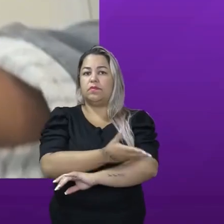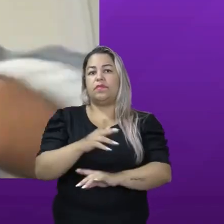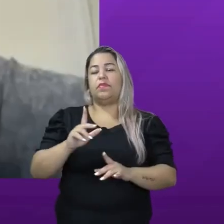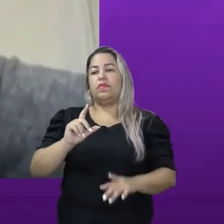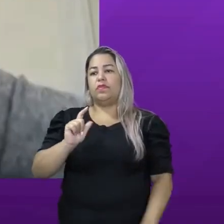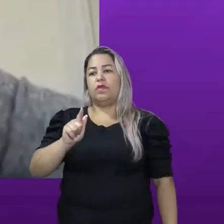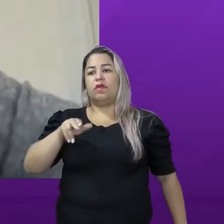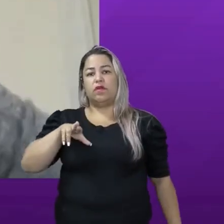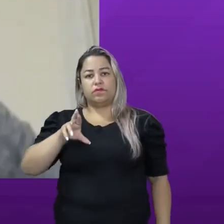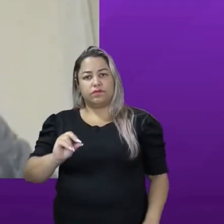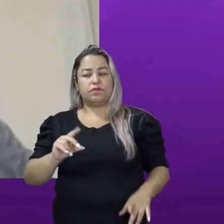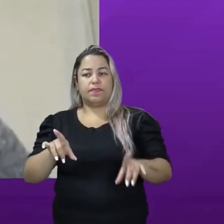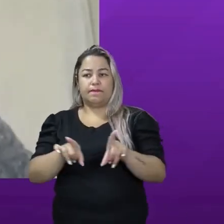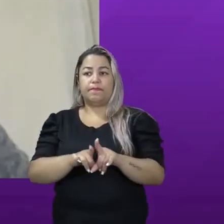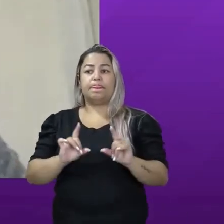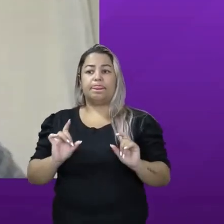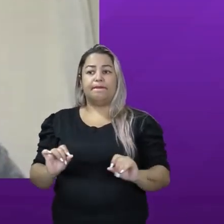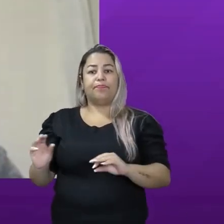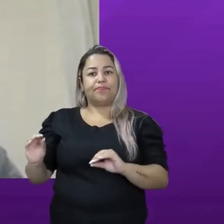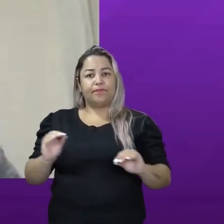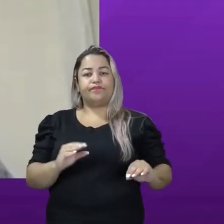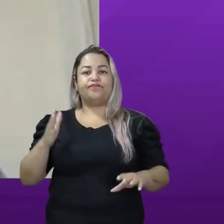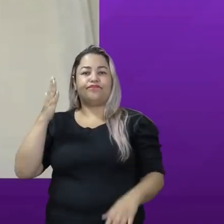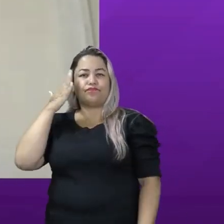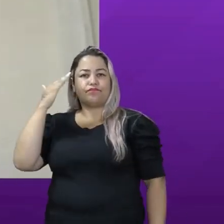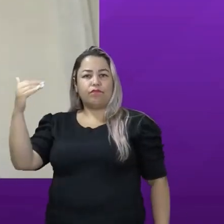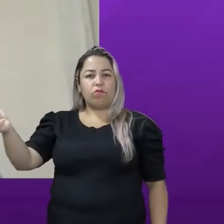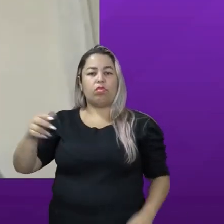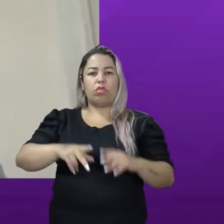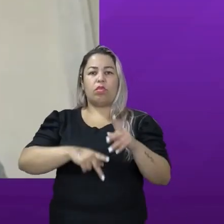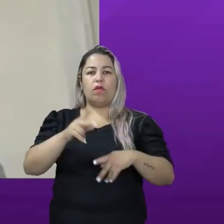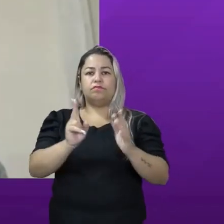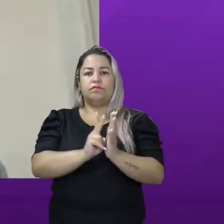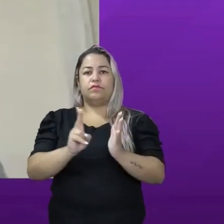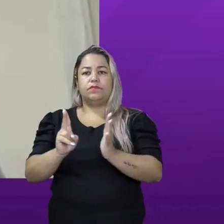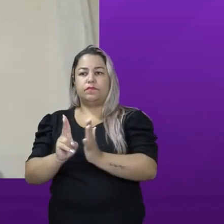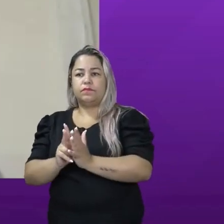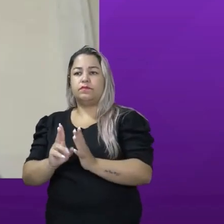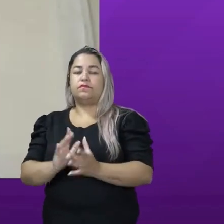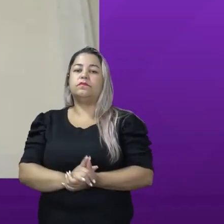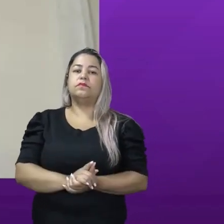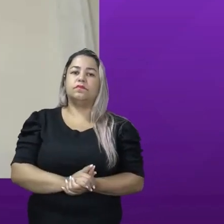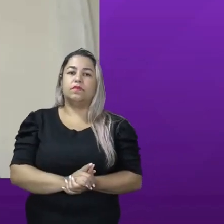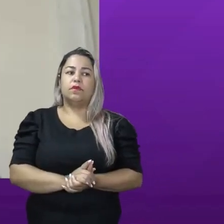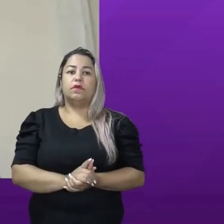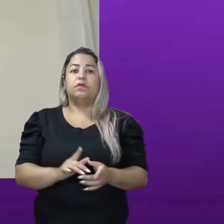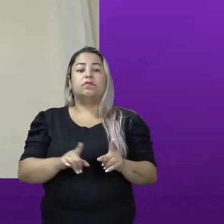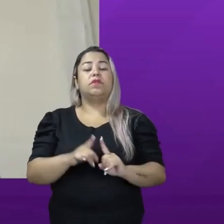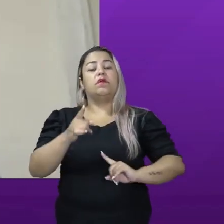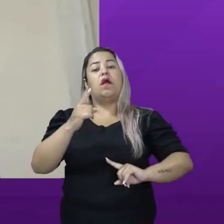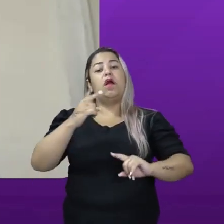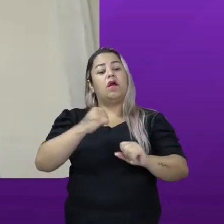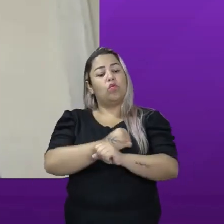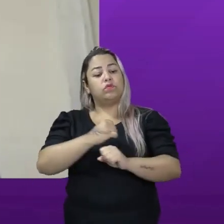a partir da produção extensiva, deslocado dos saberes dos povos e comunidades tradicionais, por exemplo, deslocado da construção e